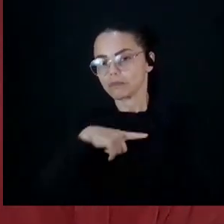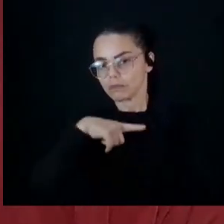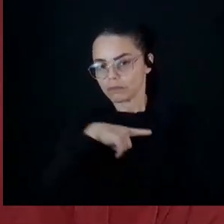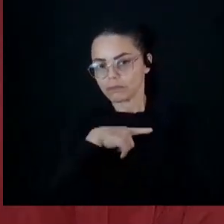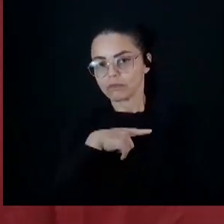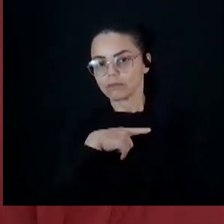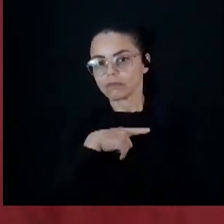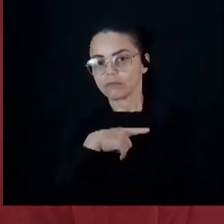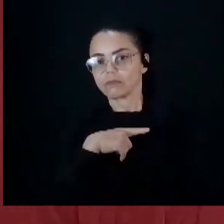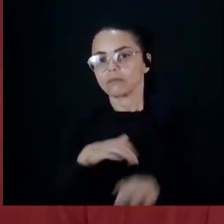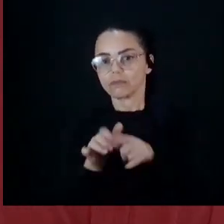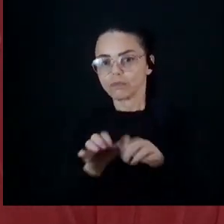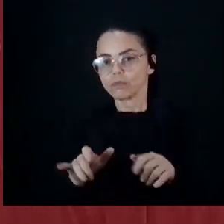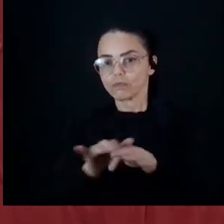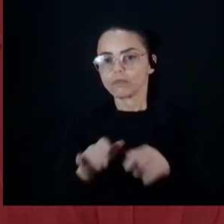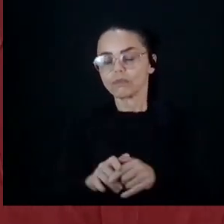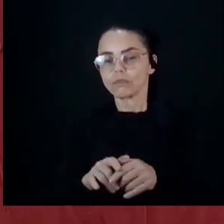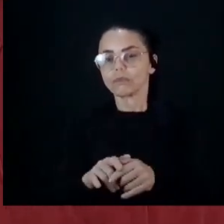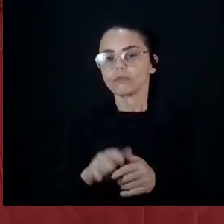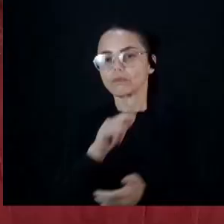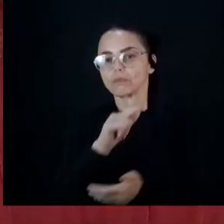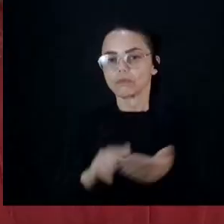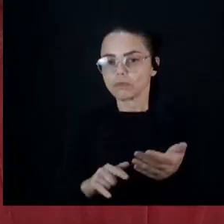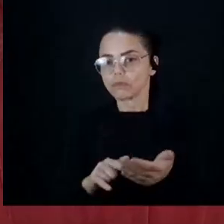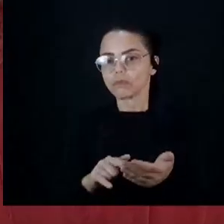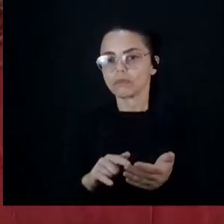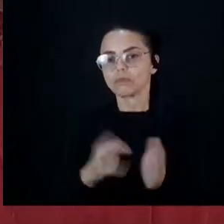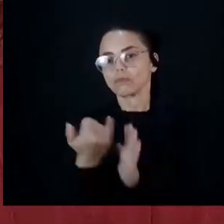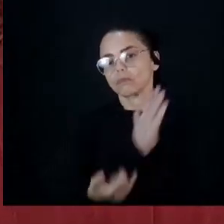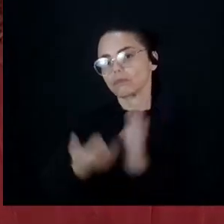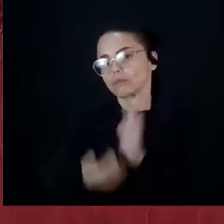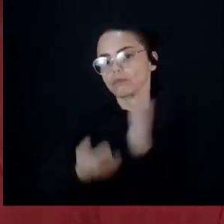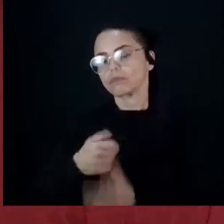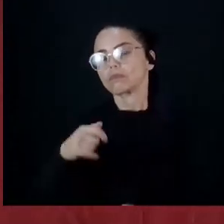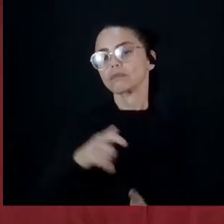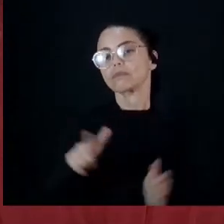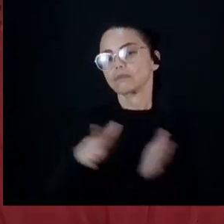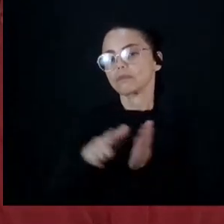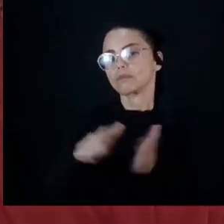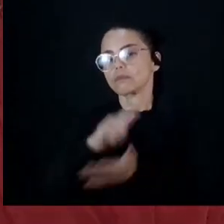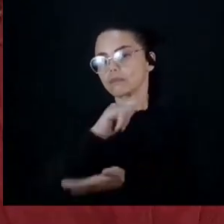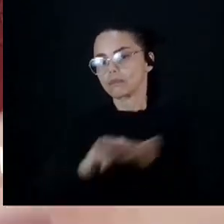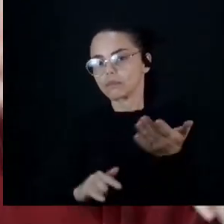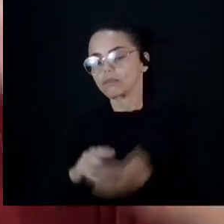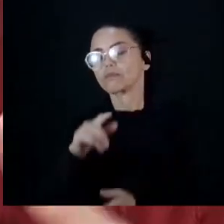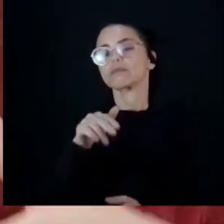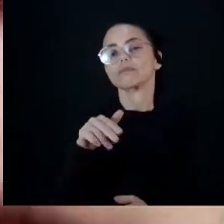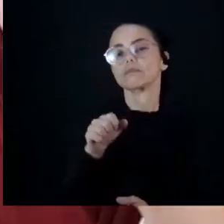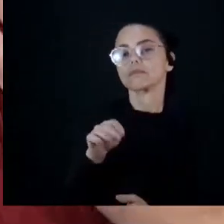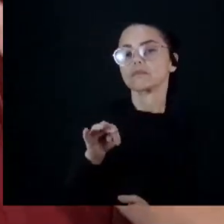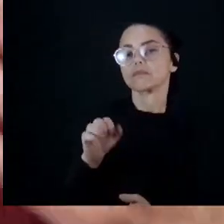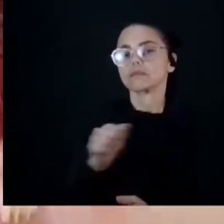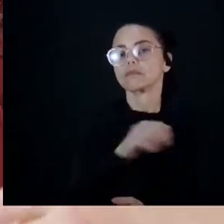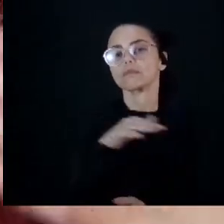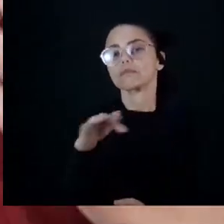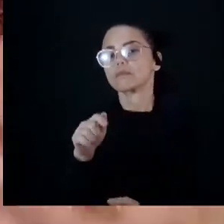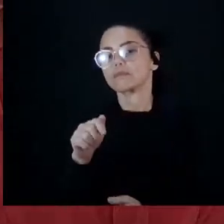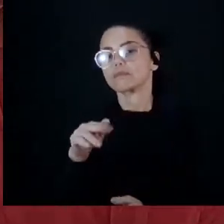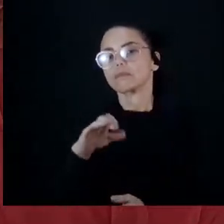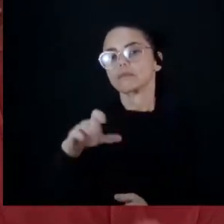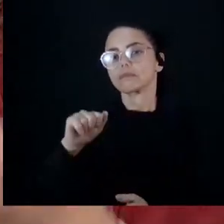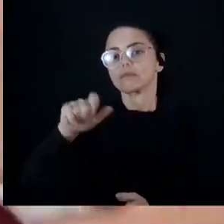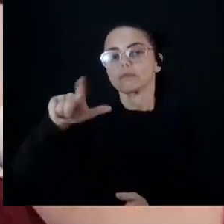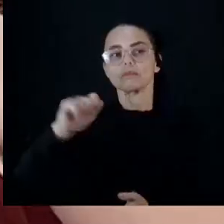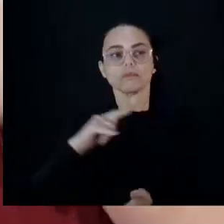notas fiscais. Então, nota fiscal, todas as empresas no Brasil lidam com isso. E as empresas que